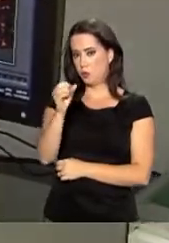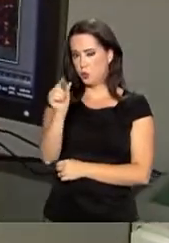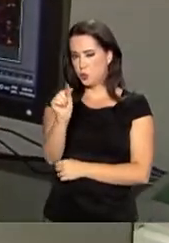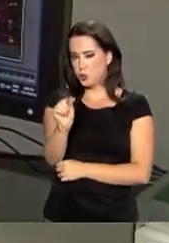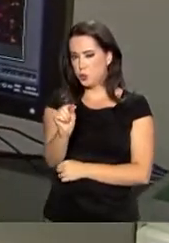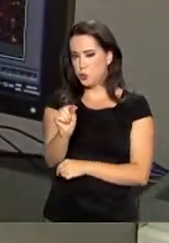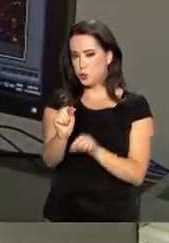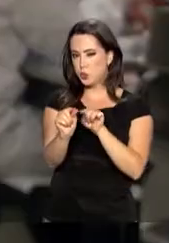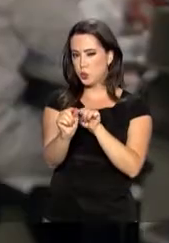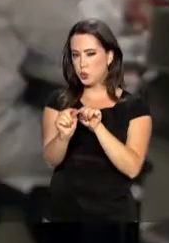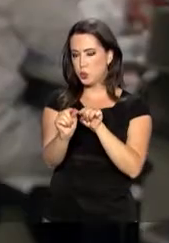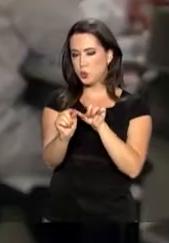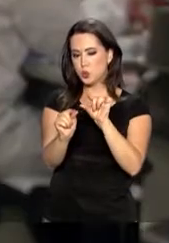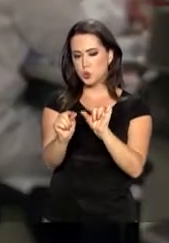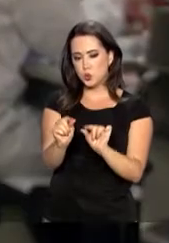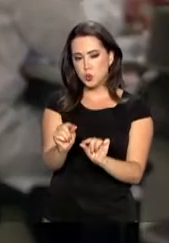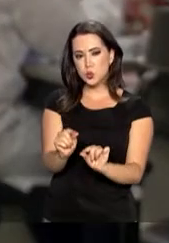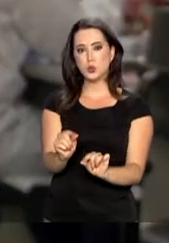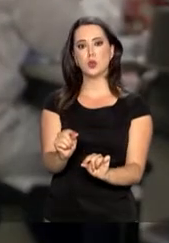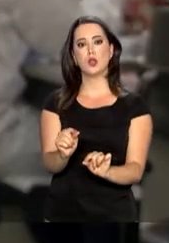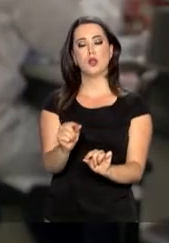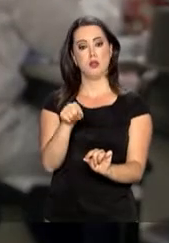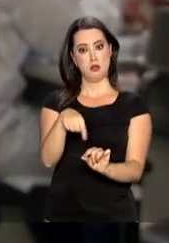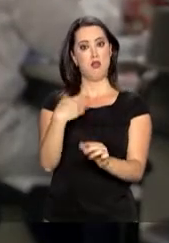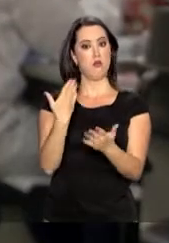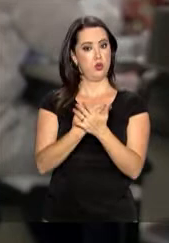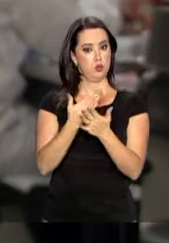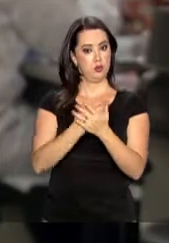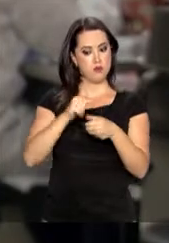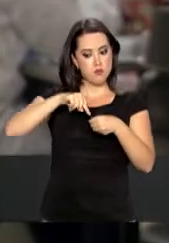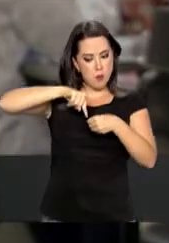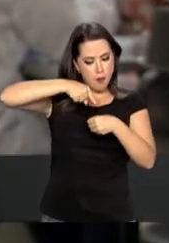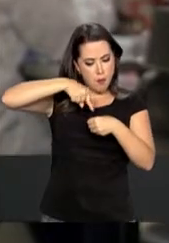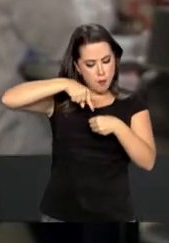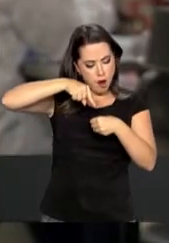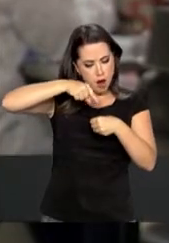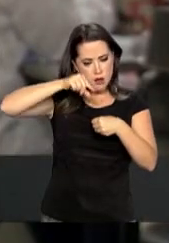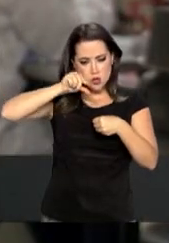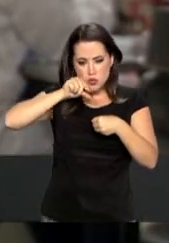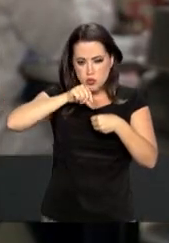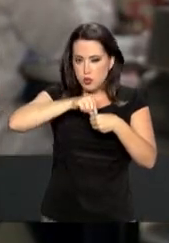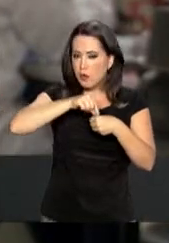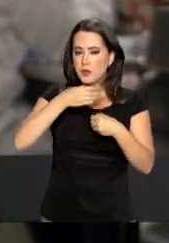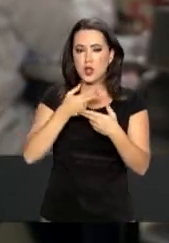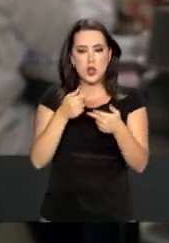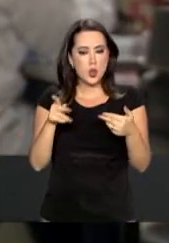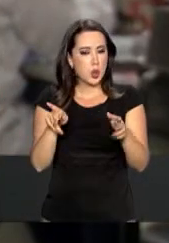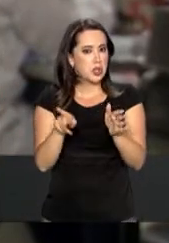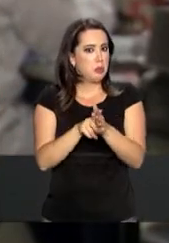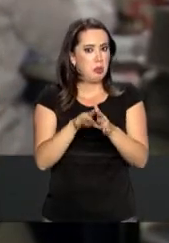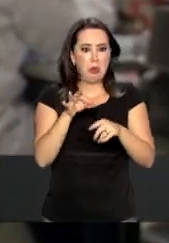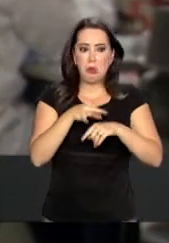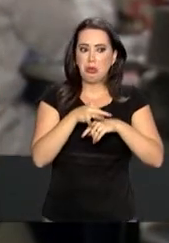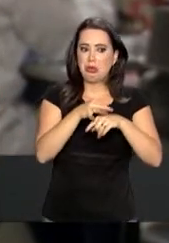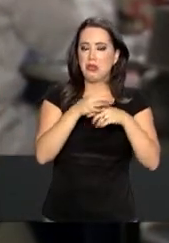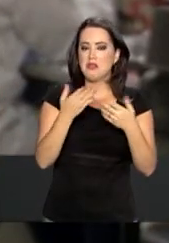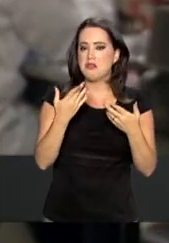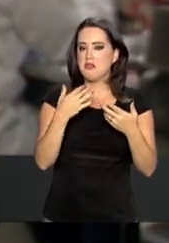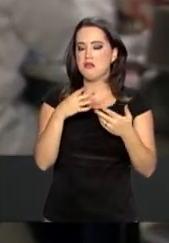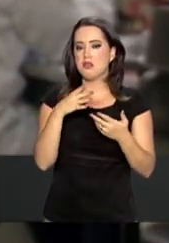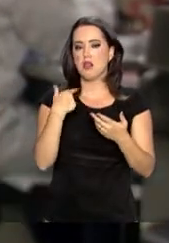grandes laboratórios. Com isso, a gente consegue chegar na estrutura interna de tecidos ou mesmo